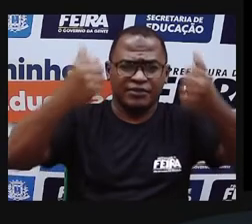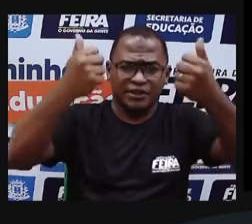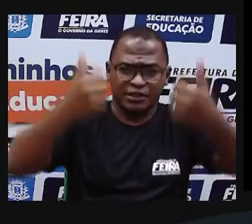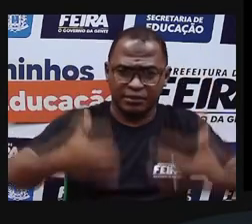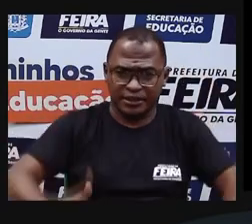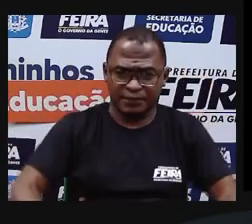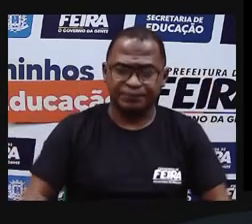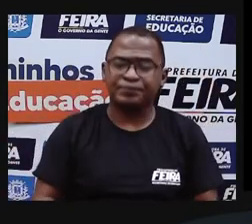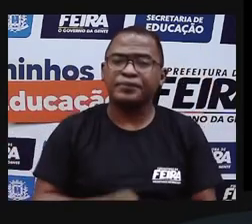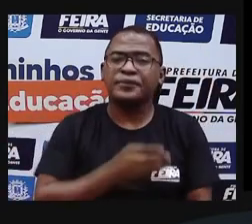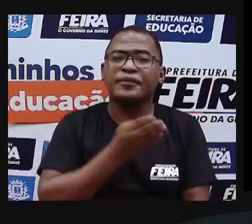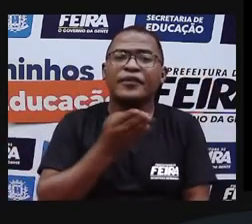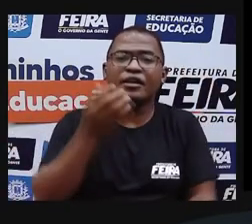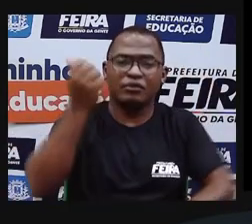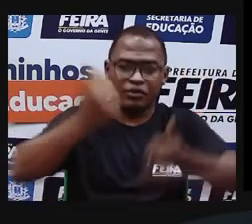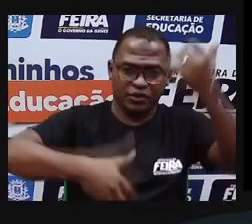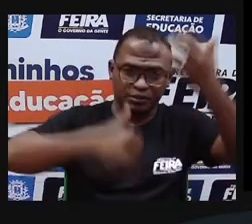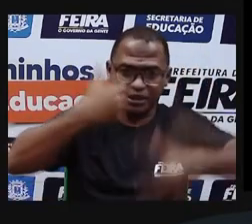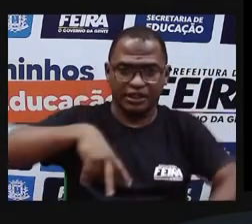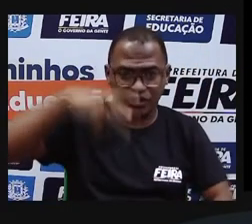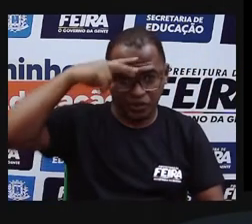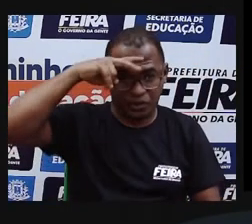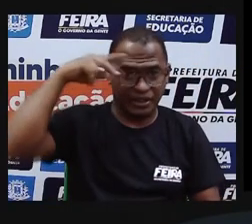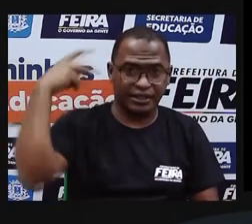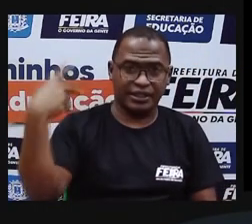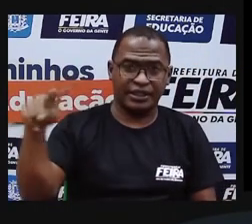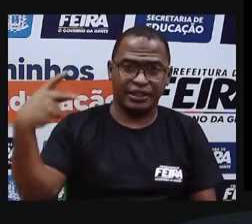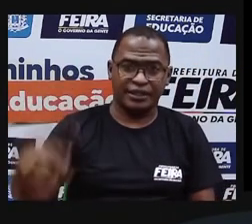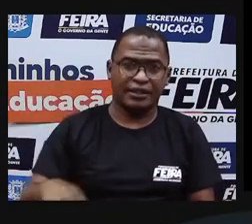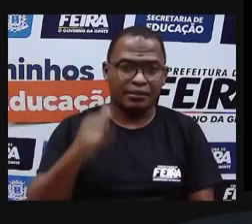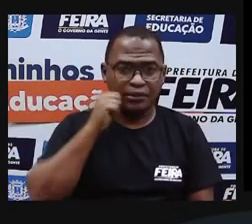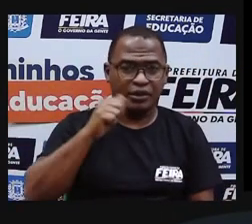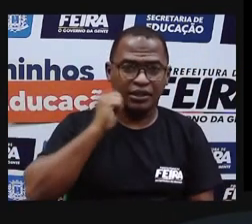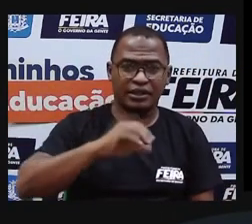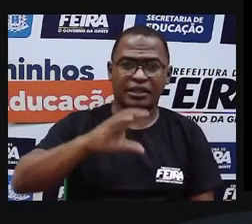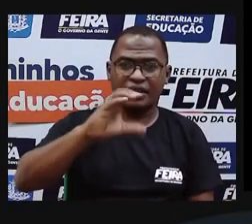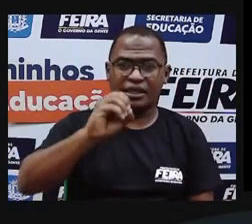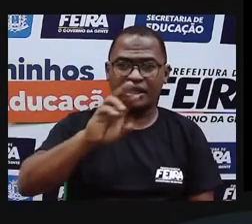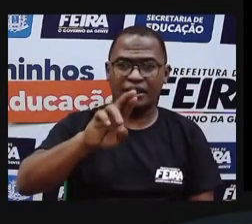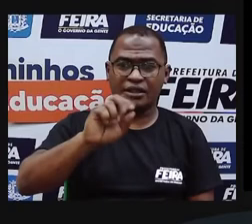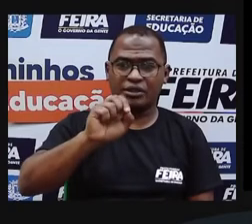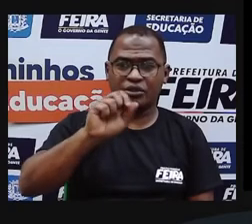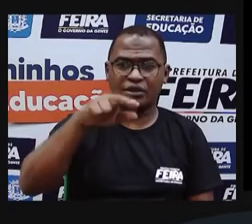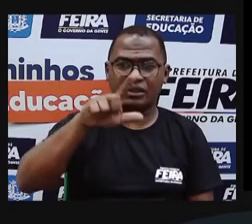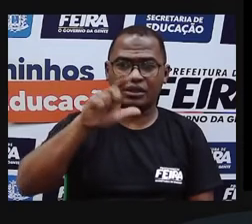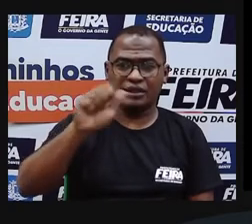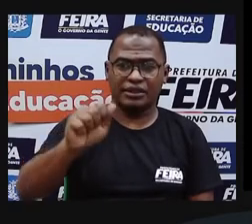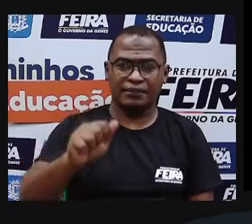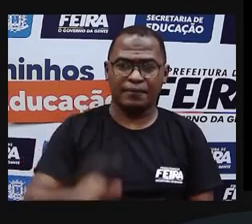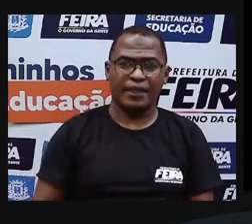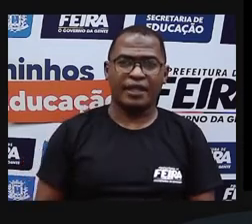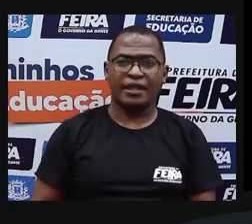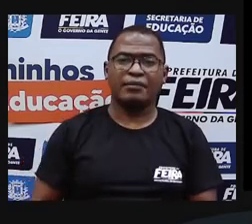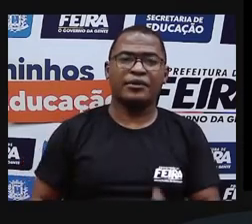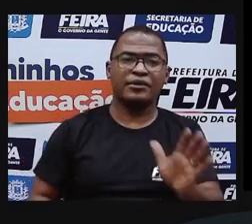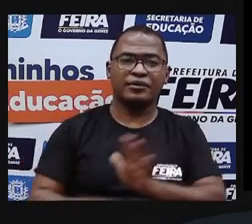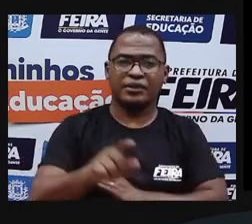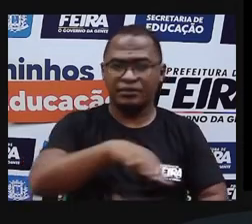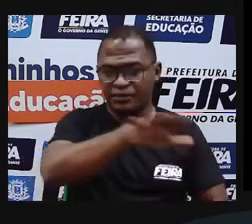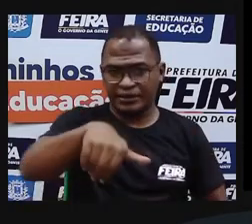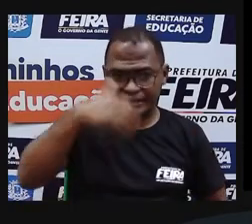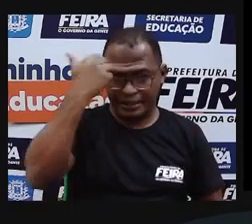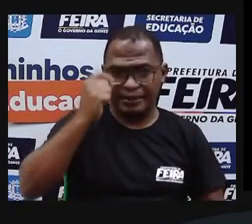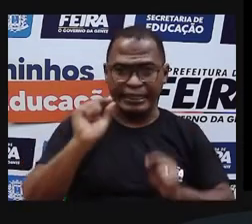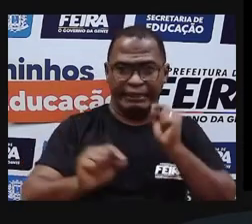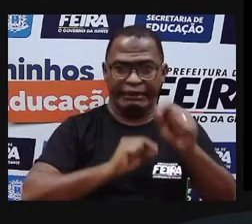de Carolina Maria de Jesus. Quem foi Carolina? Vocês sabem? Eu vou contar um pouquinho para vocês